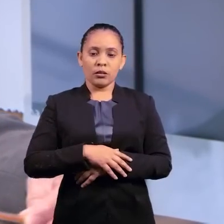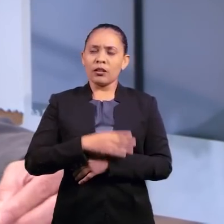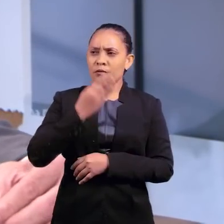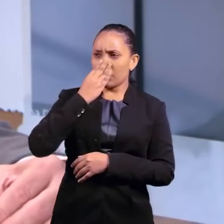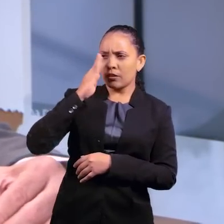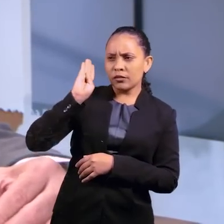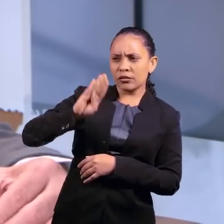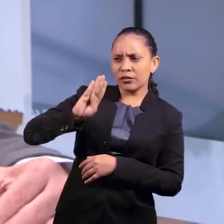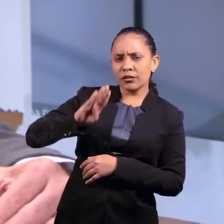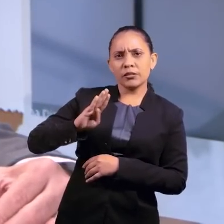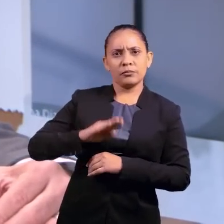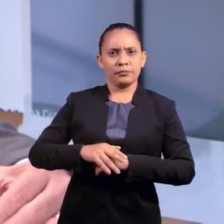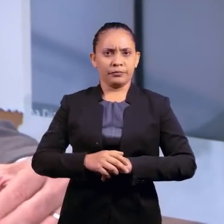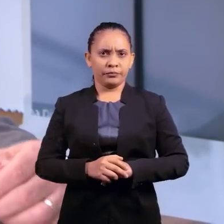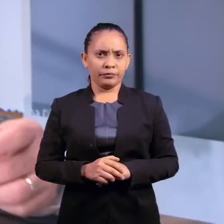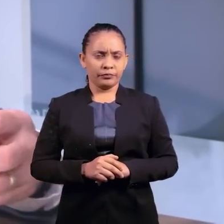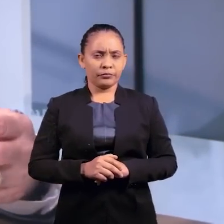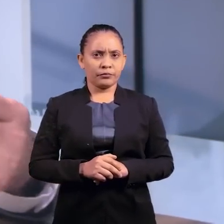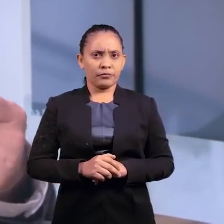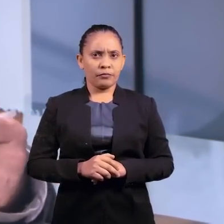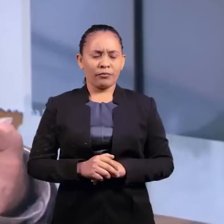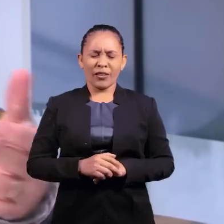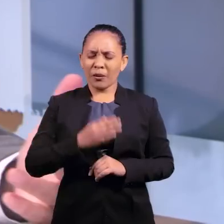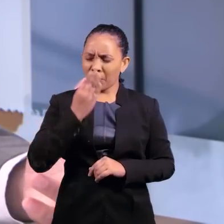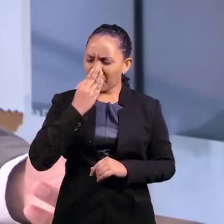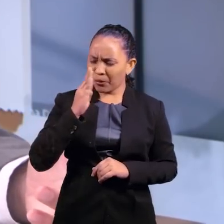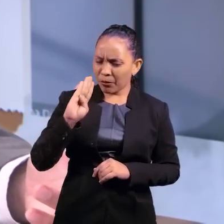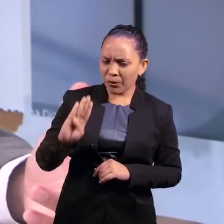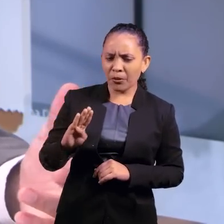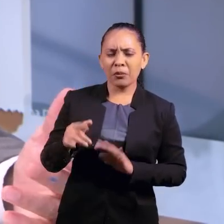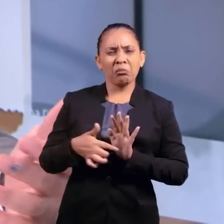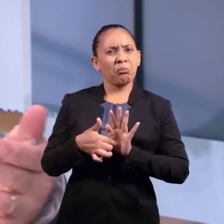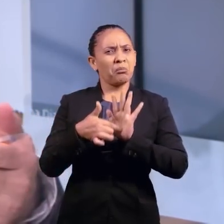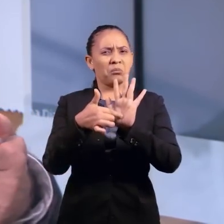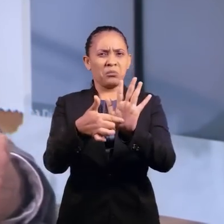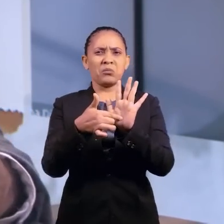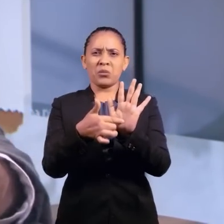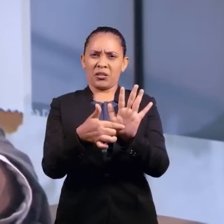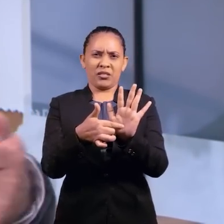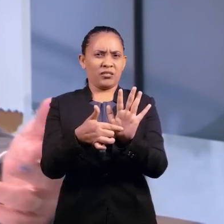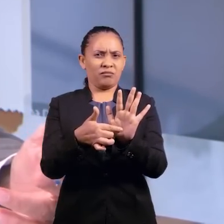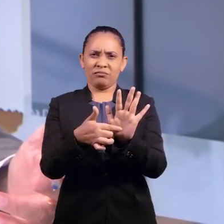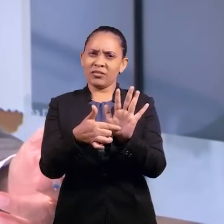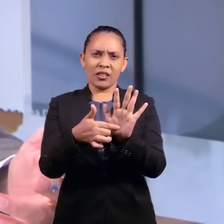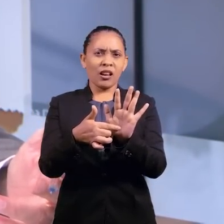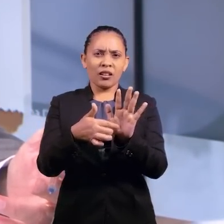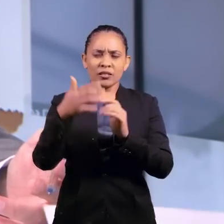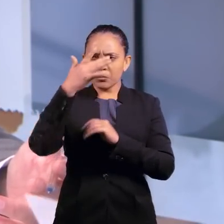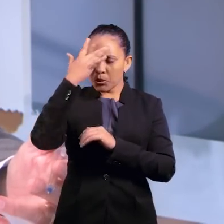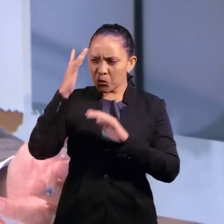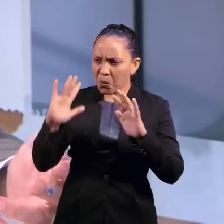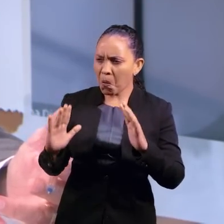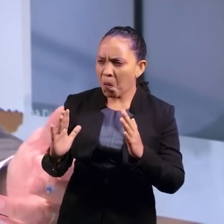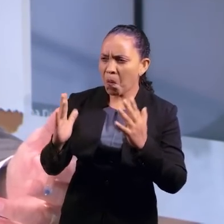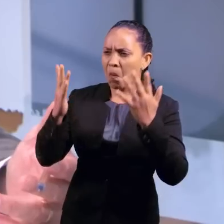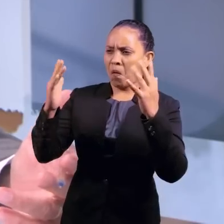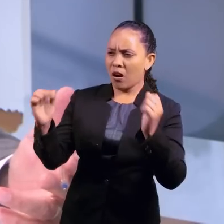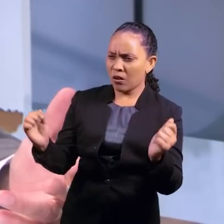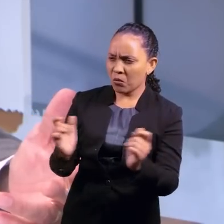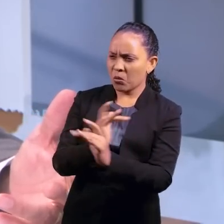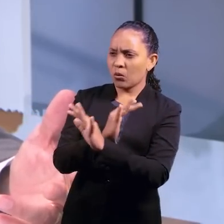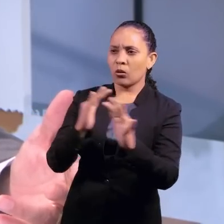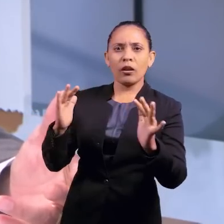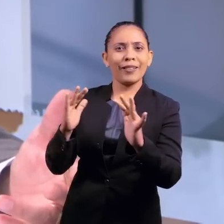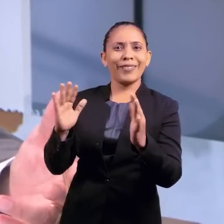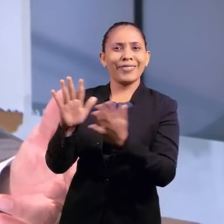desprezado e indigno. Indigno, o nome já está até dizendo, não tinha dignidade alguma. E ele era